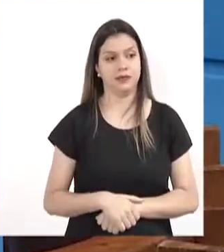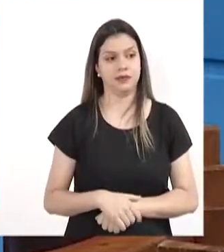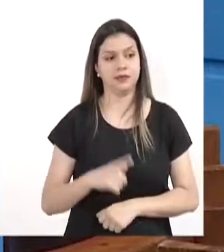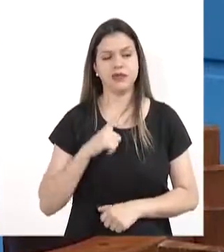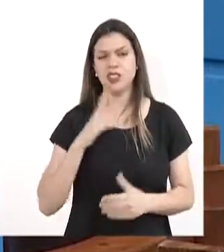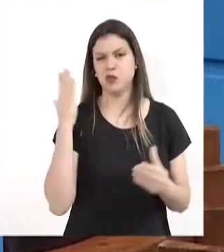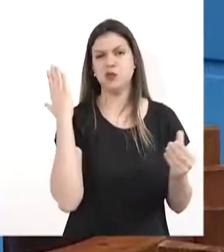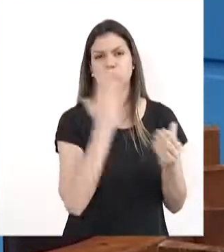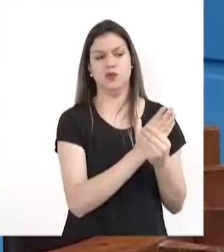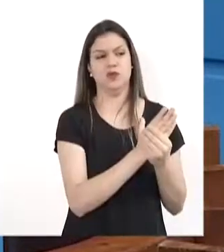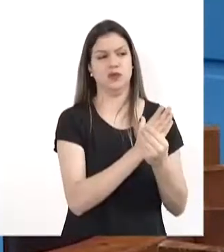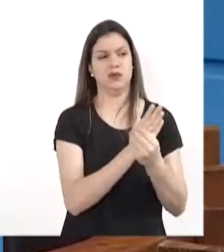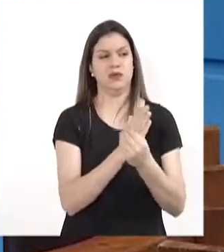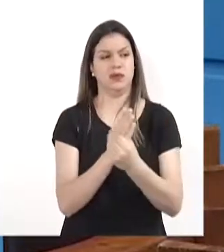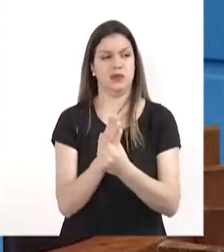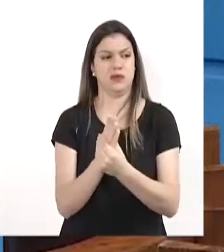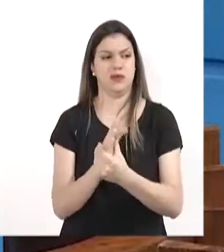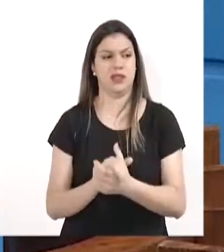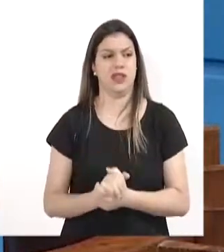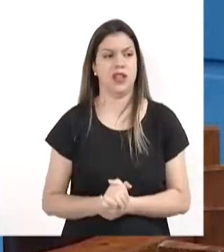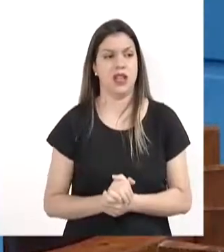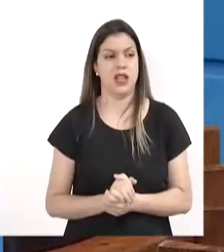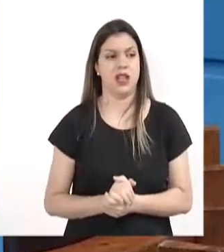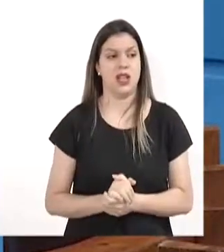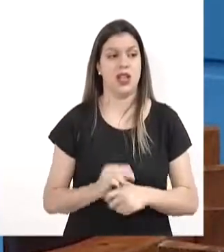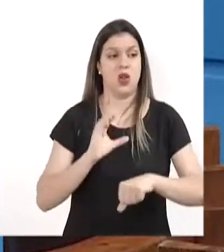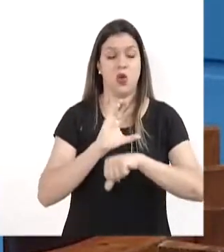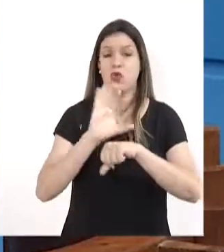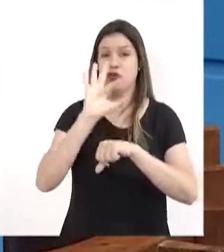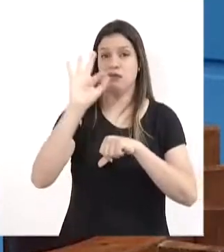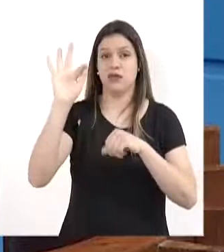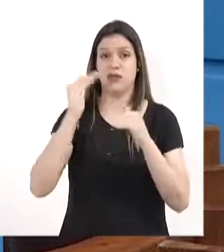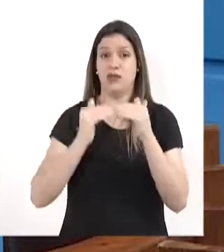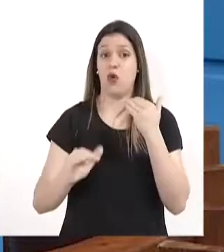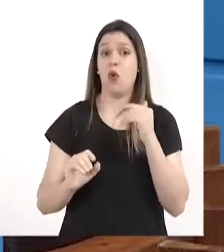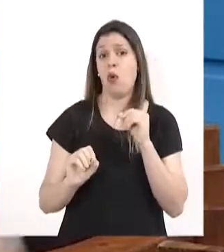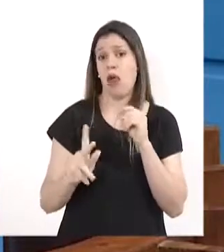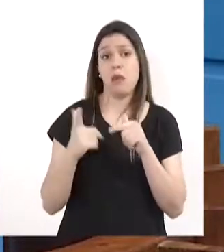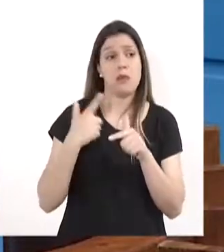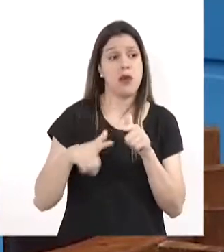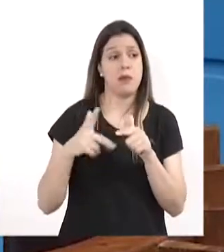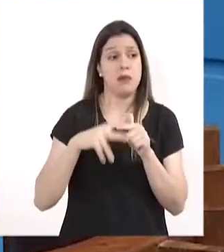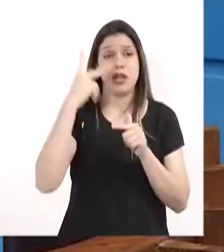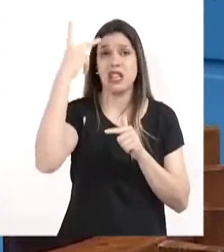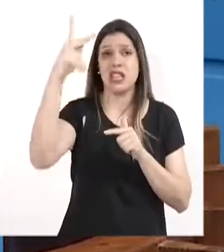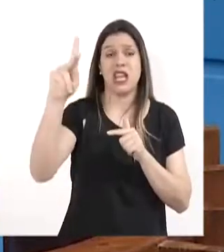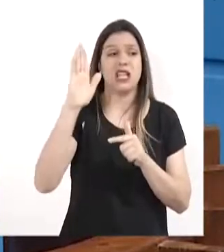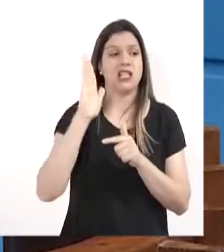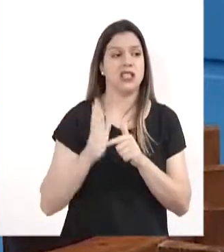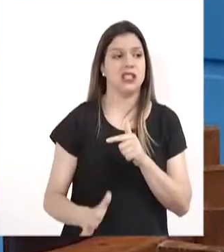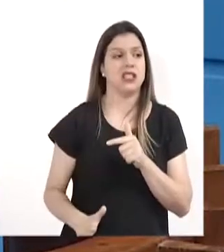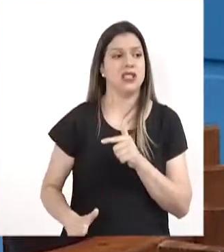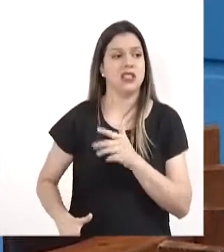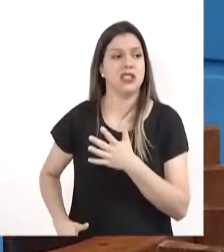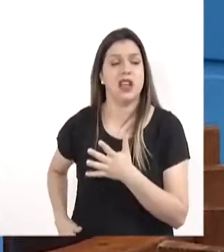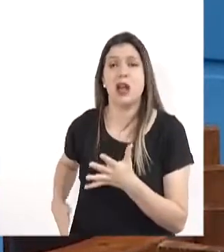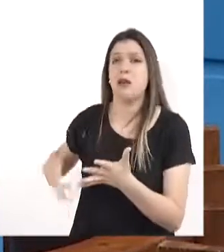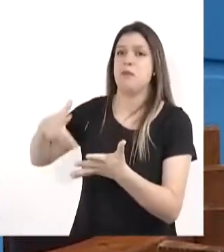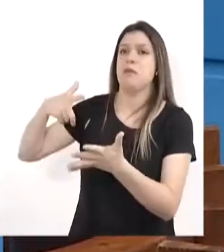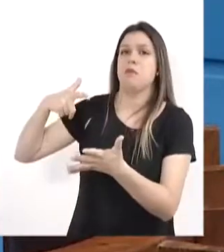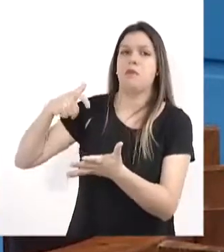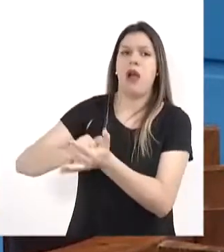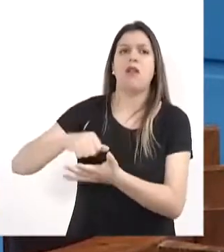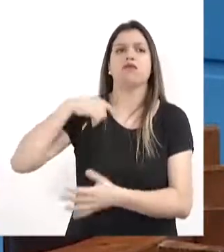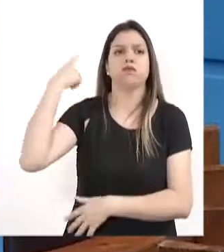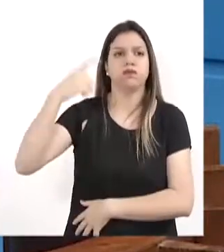for mantida a declaração de inconstitucionalidade, problema é deles, que gastaram com grandes advogados, que deram dinheiro